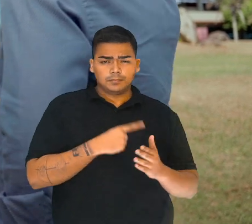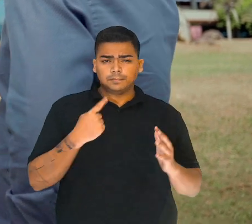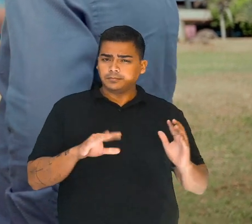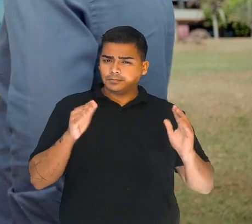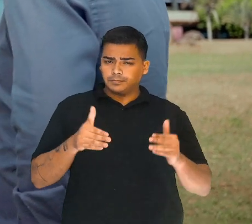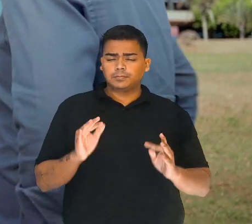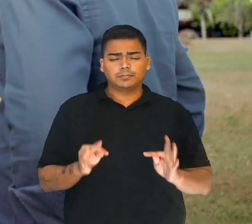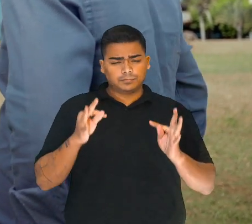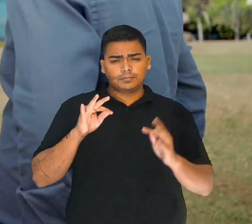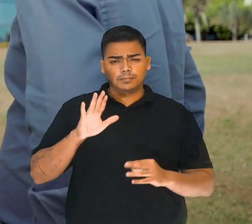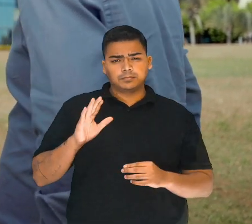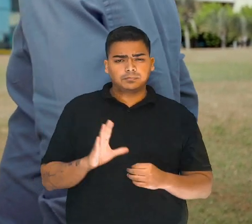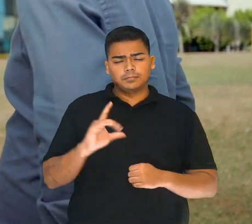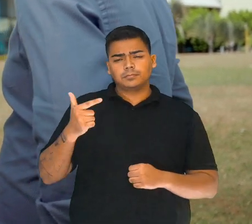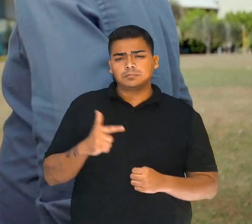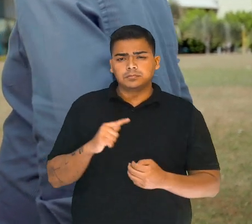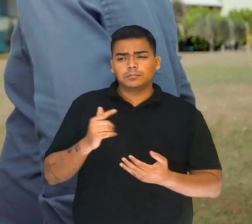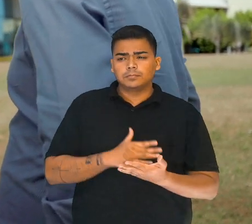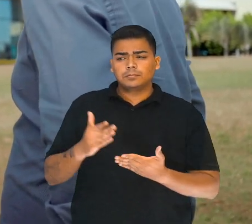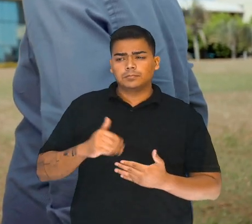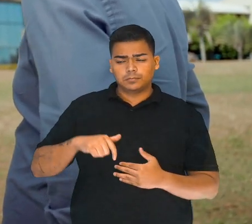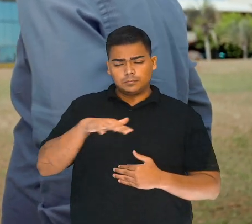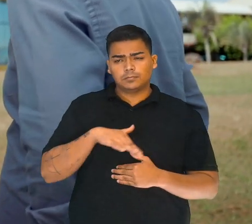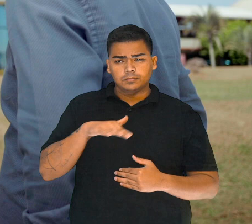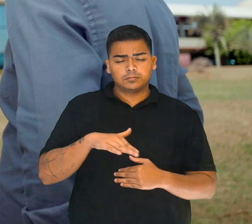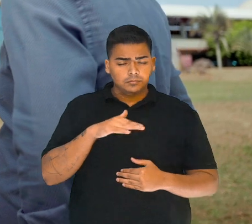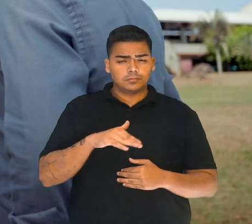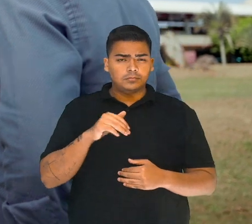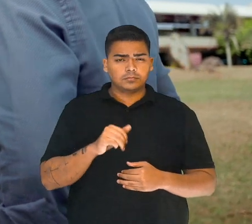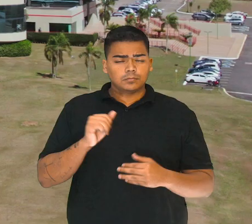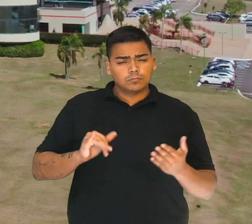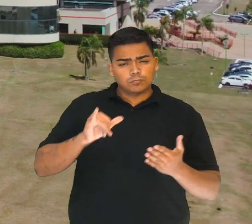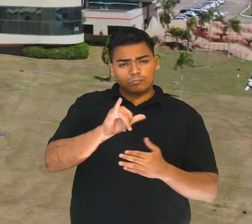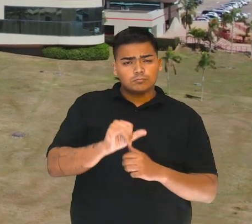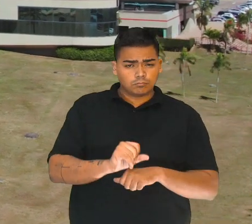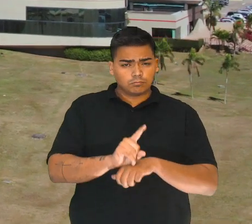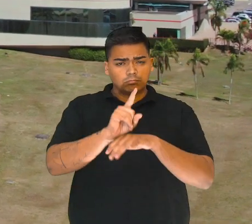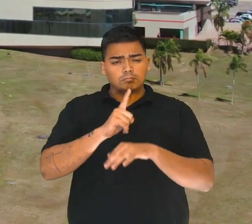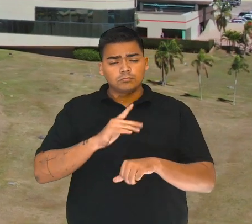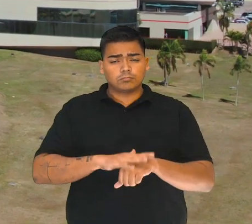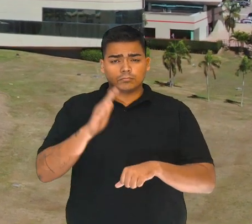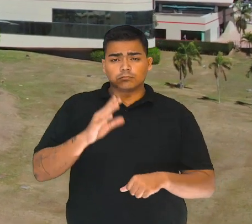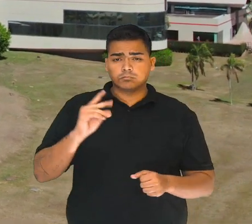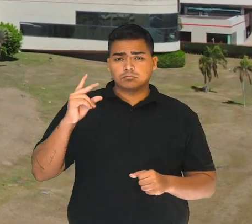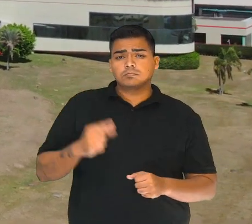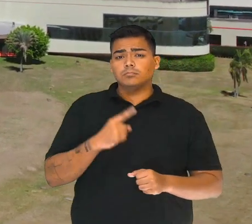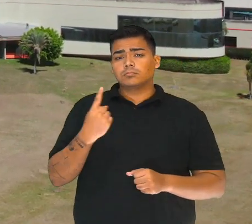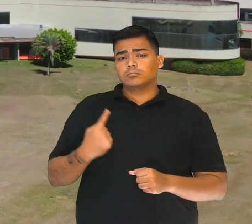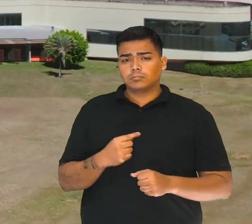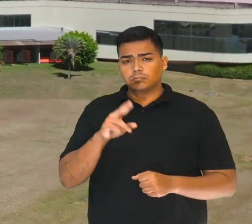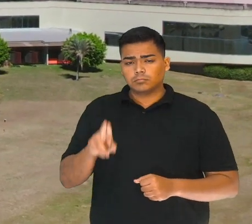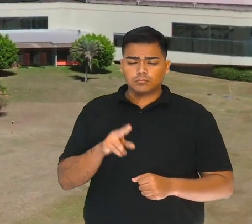é tecnologia, mas obviamente ela começou no setor aeroespacial. É o cluster mais antigo que a gente trabalha